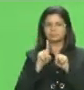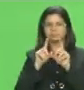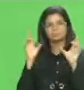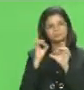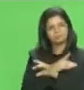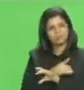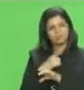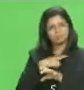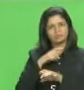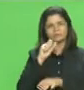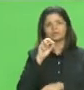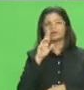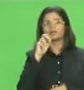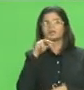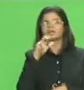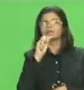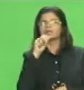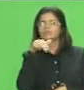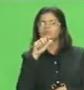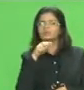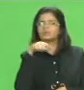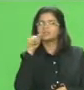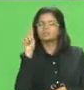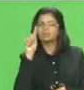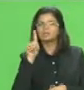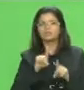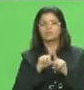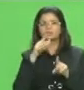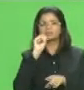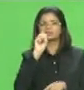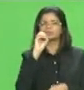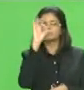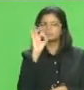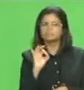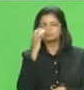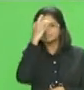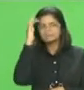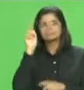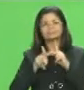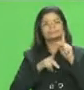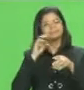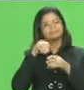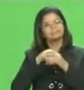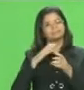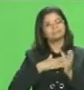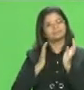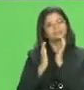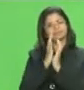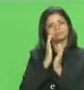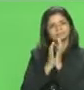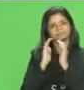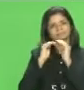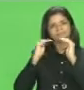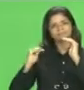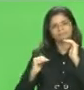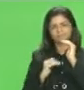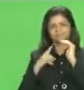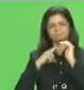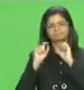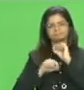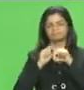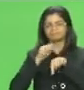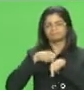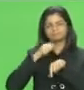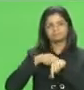sair da cidade de Araguanã, onde mais de 80% da população da minha cidade vivia abaixo da linha de pobreza. Me